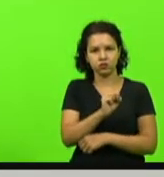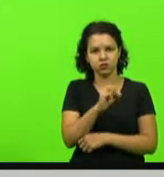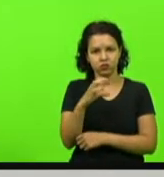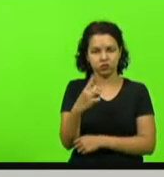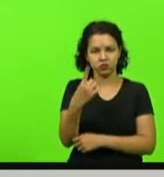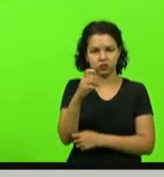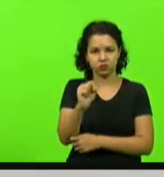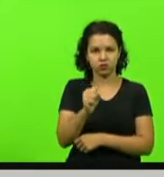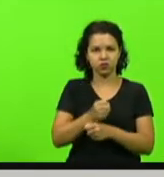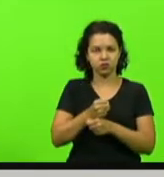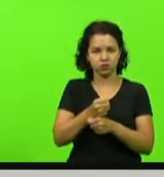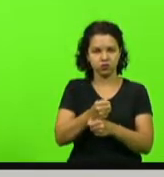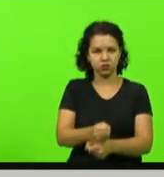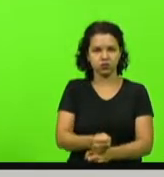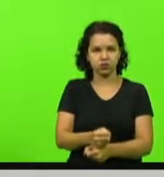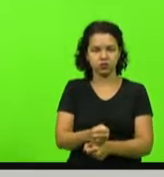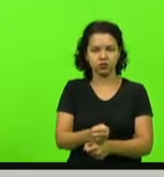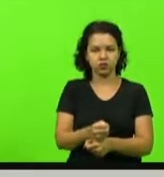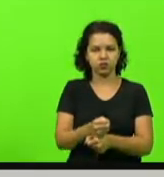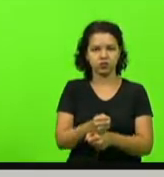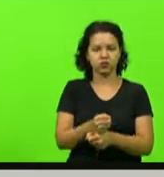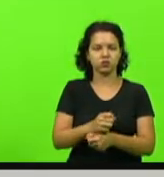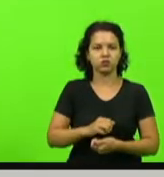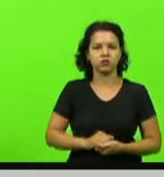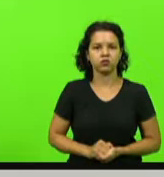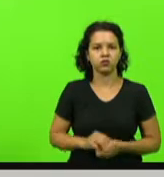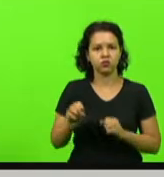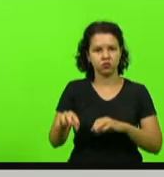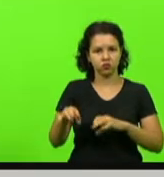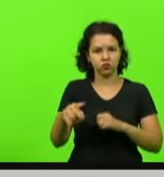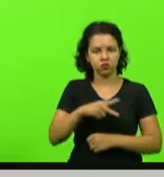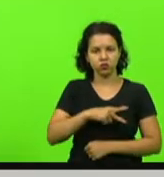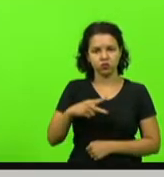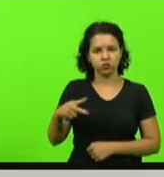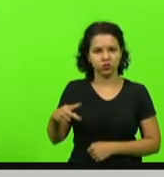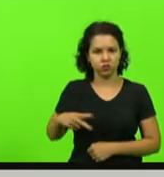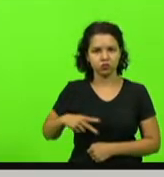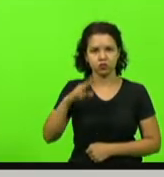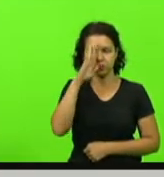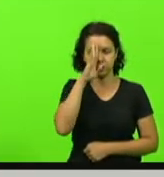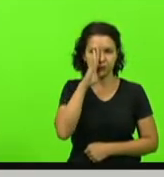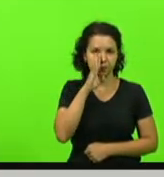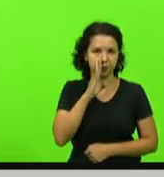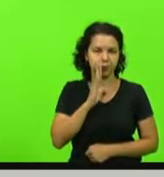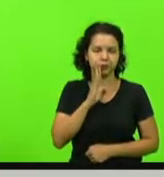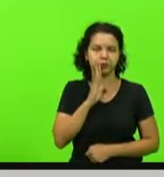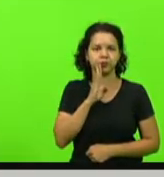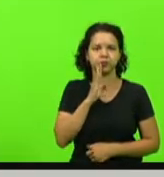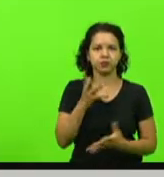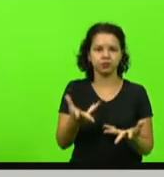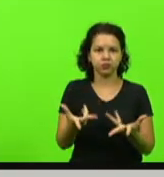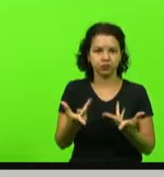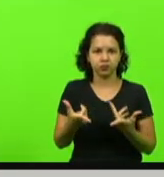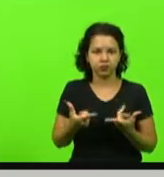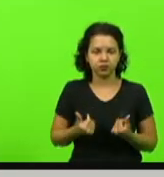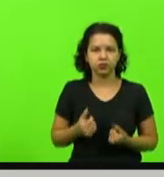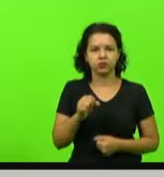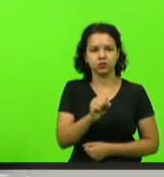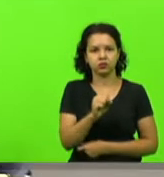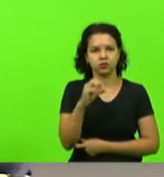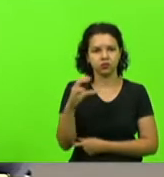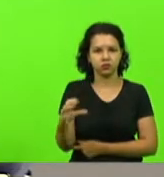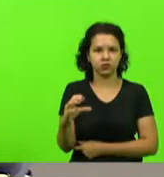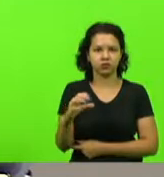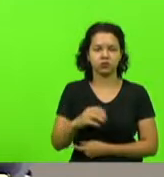18 anos em prol da educação pública, gratuita e de qualidade em Santa Catarina.